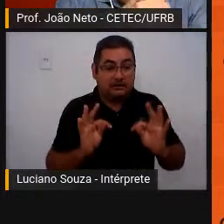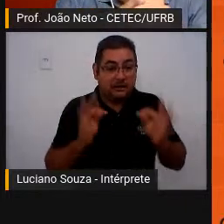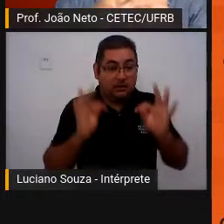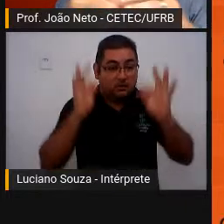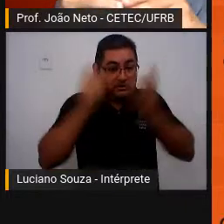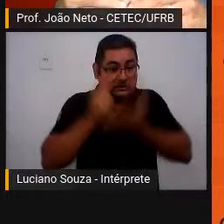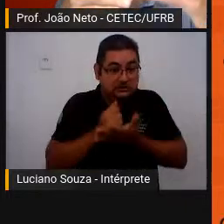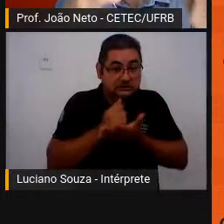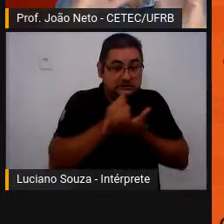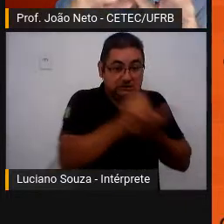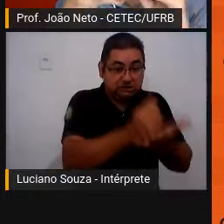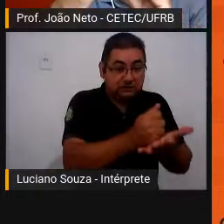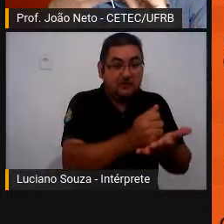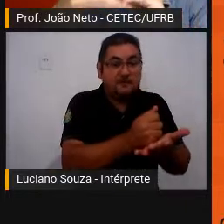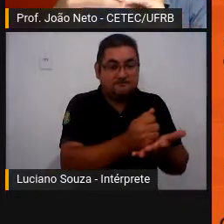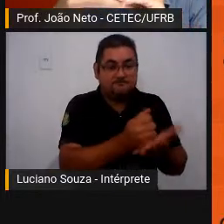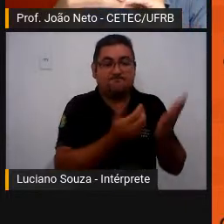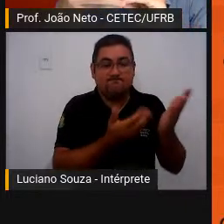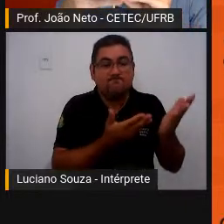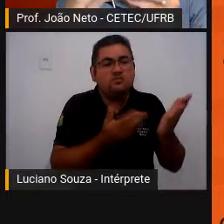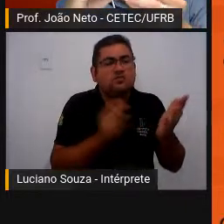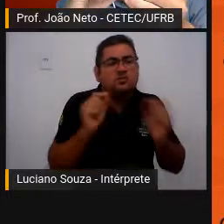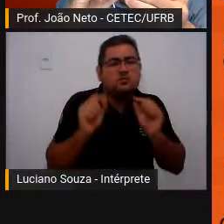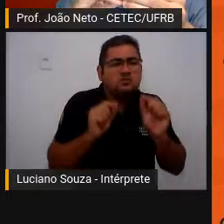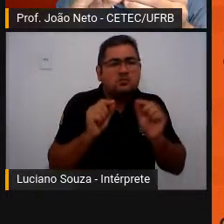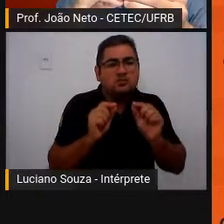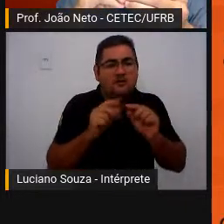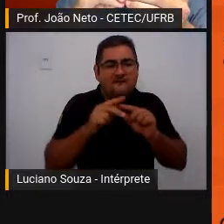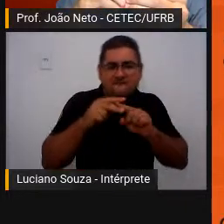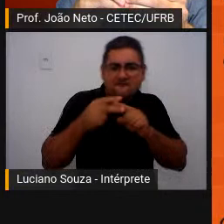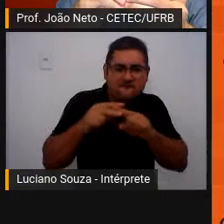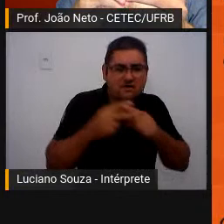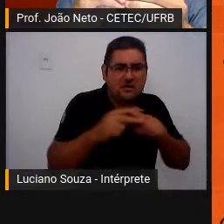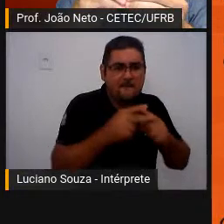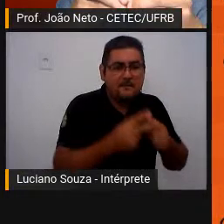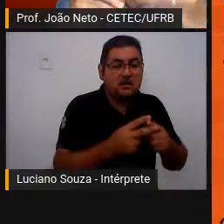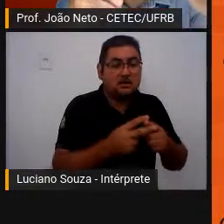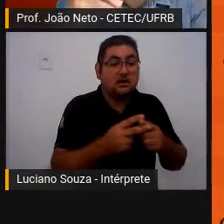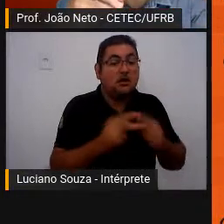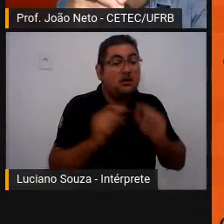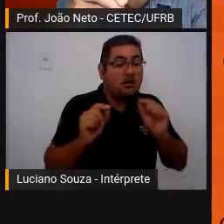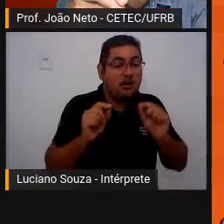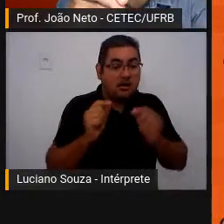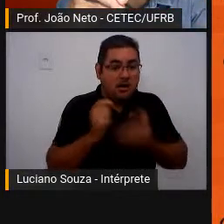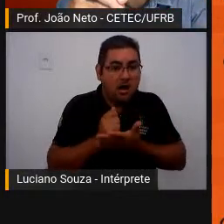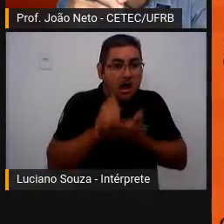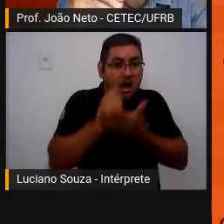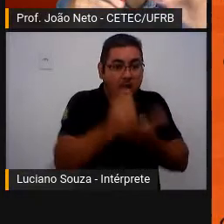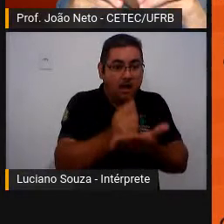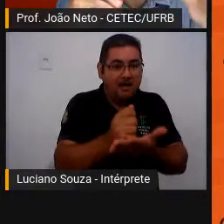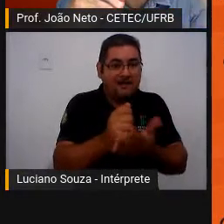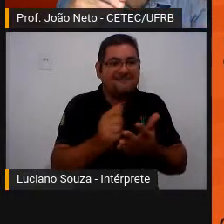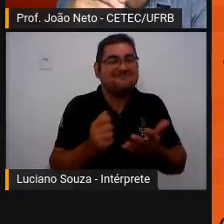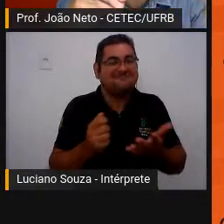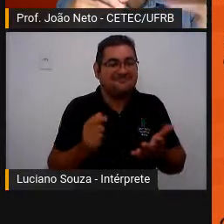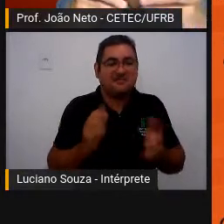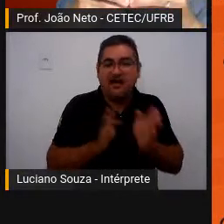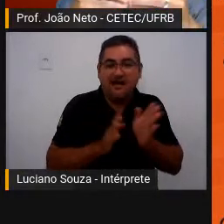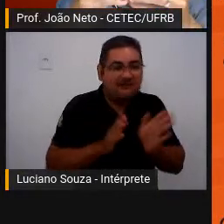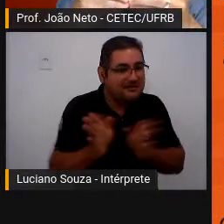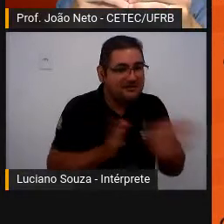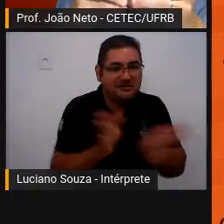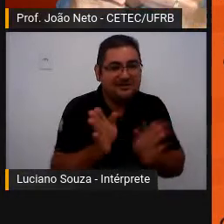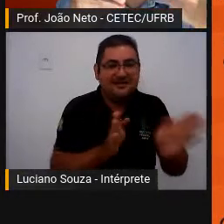tecnologia assistiva então é uma ferramenta que possibilita a acessibilidade e o